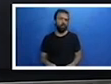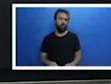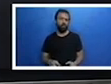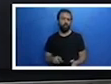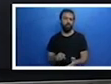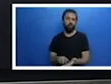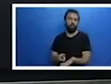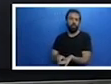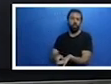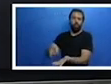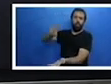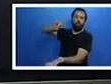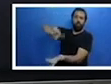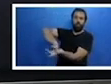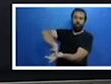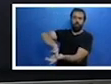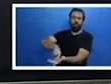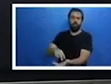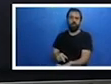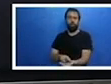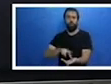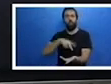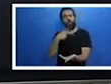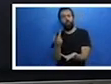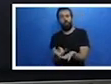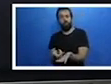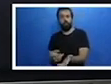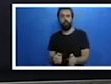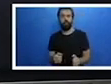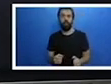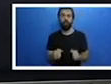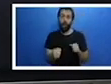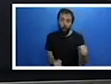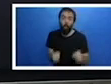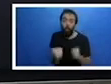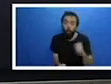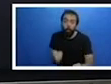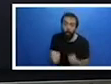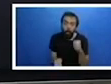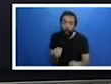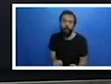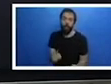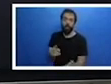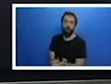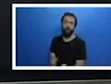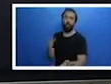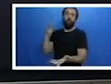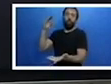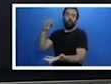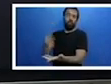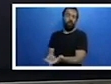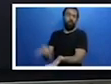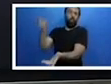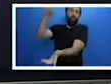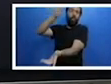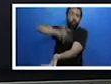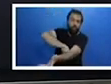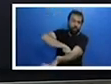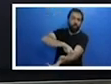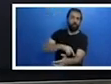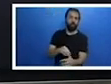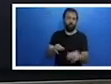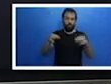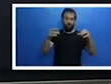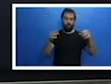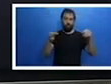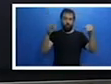manobras. Então, o ginasta, quando ele vai realizar algum movimento, ele sai correndo e utiliza a velocidade para adquirir um movimento mais